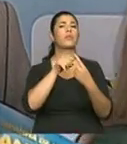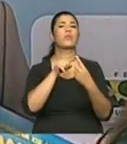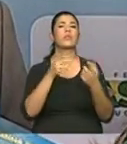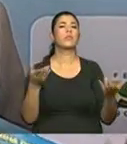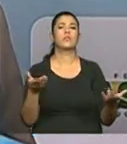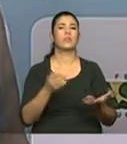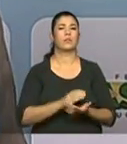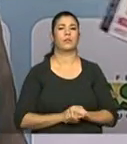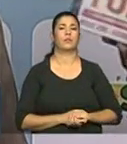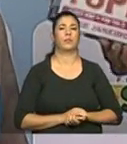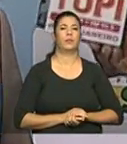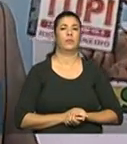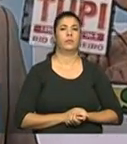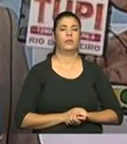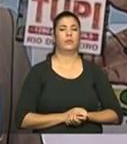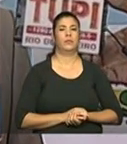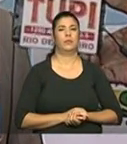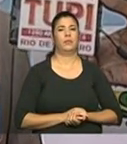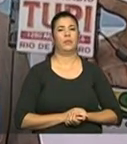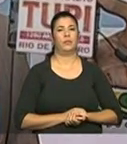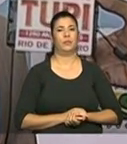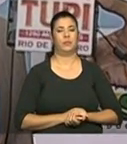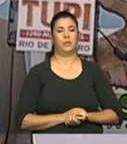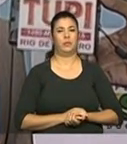esse objetivo até esse ano? Olha, na verdade,